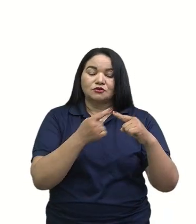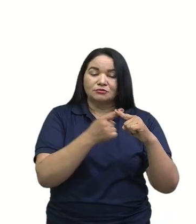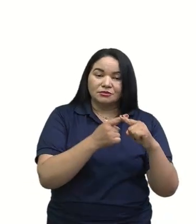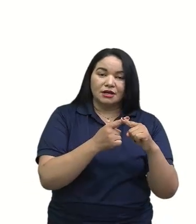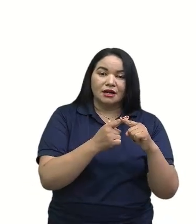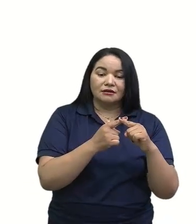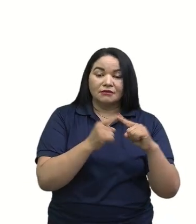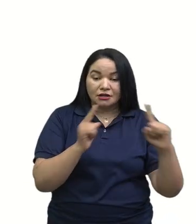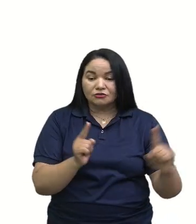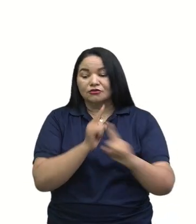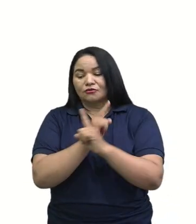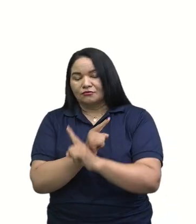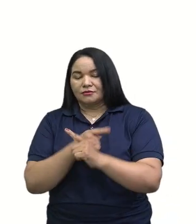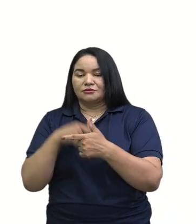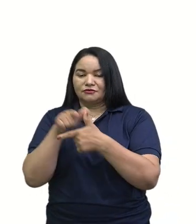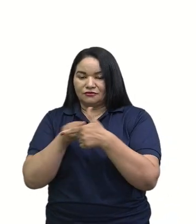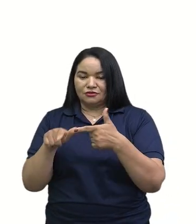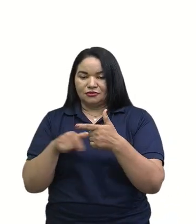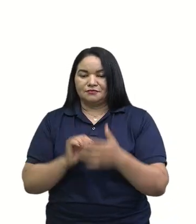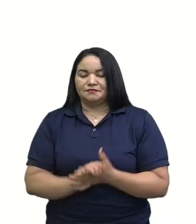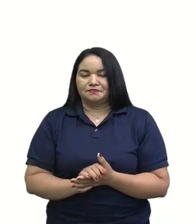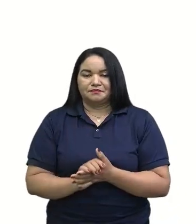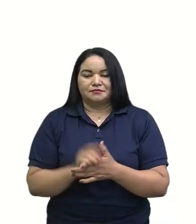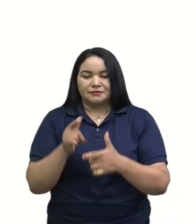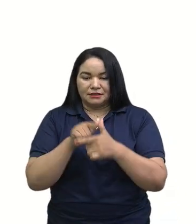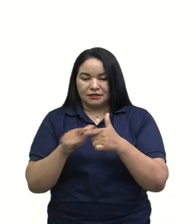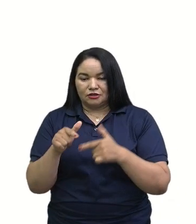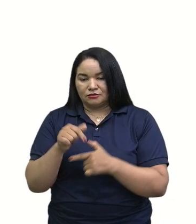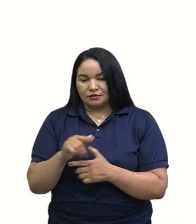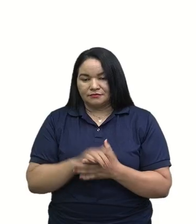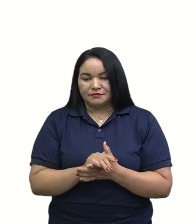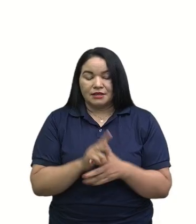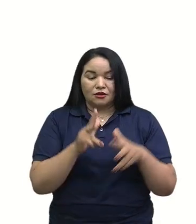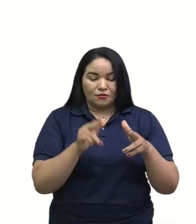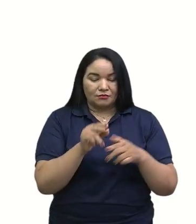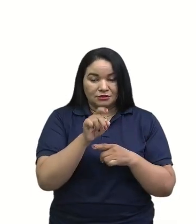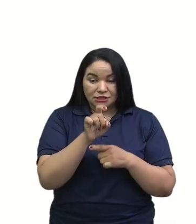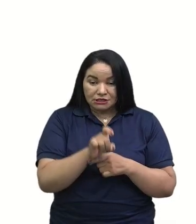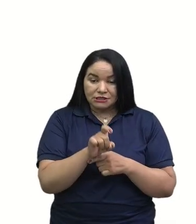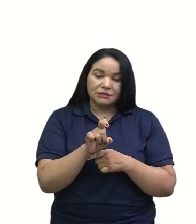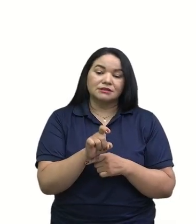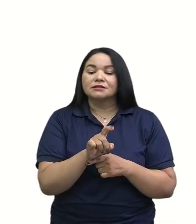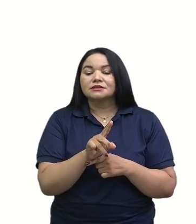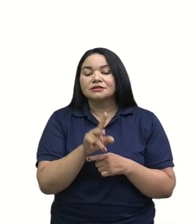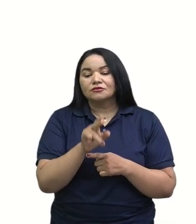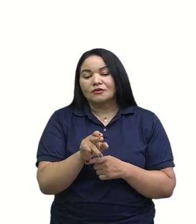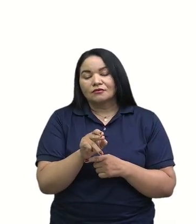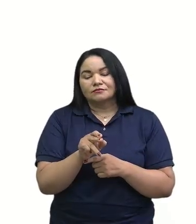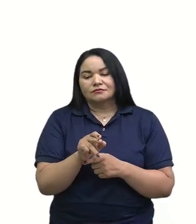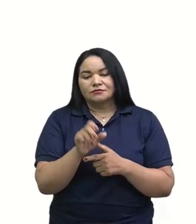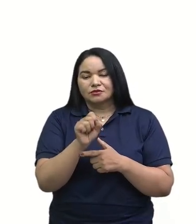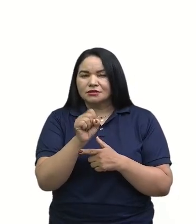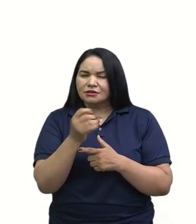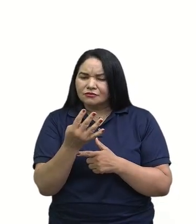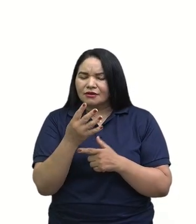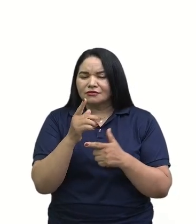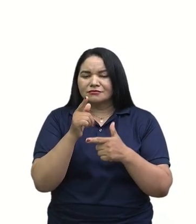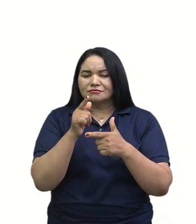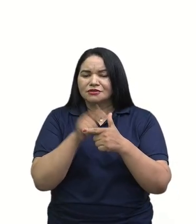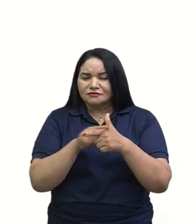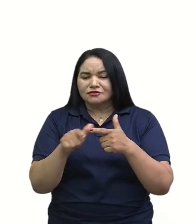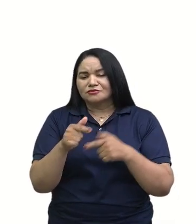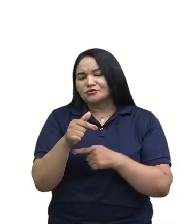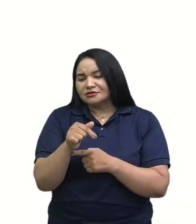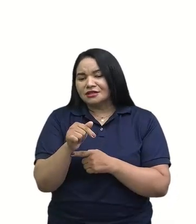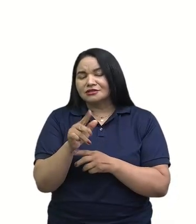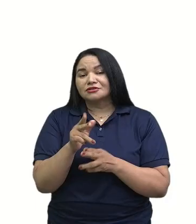lado, dividindo. Fazendo esse cálculo, nós vamos ter aqui que o x é igual a 84 dividido por 7, que é igual